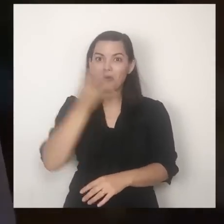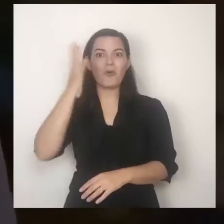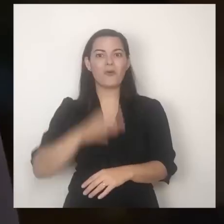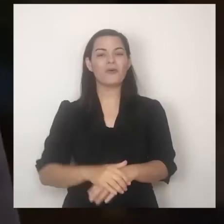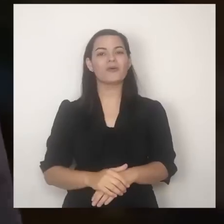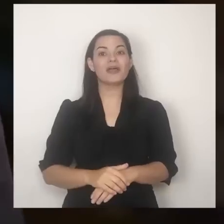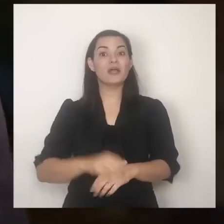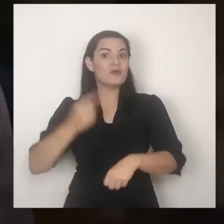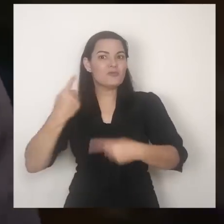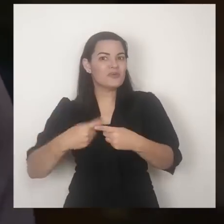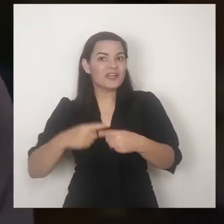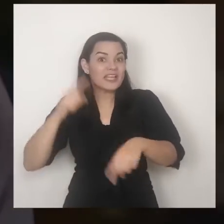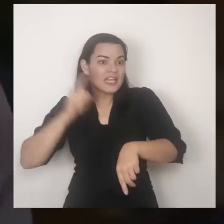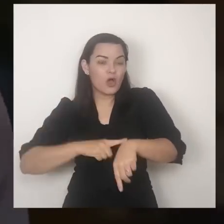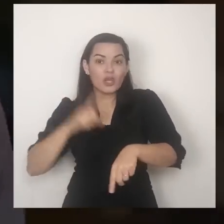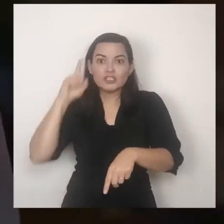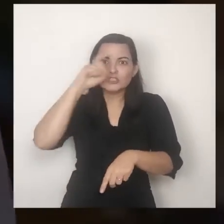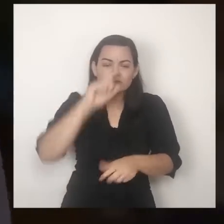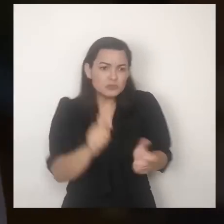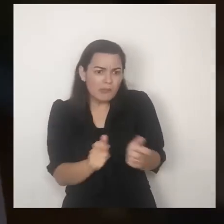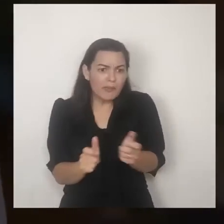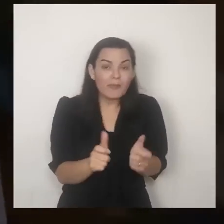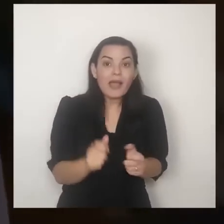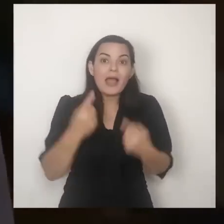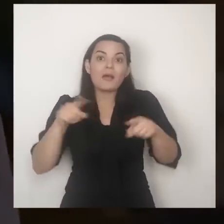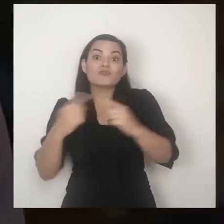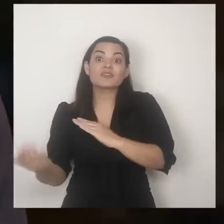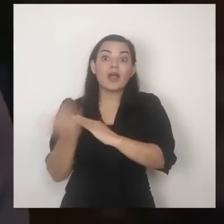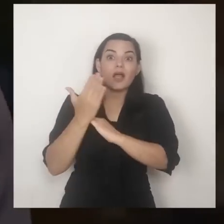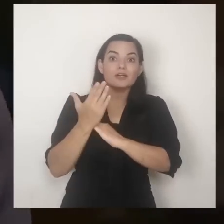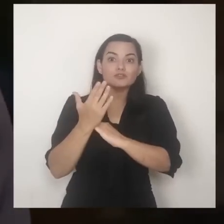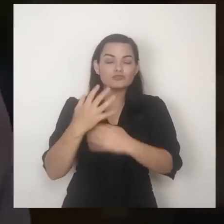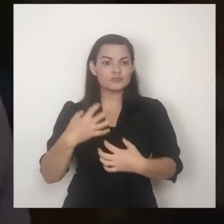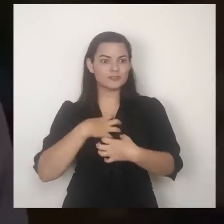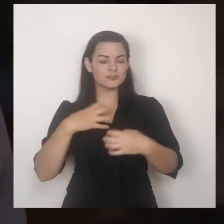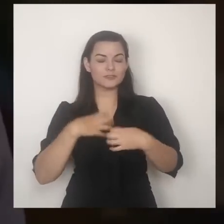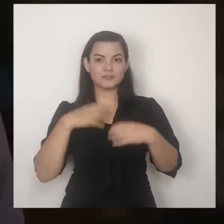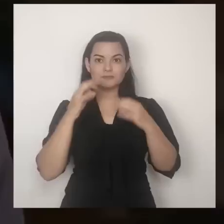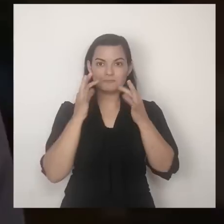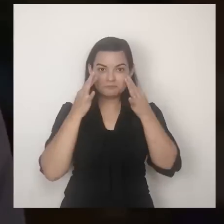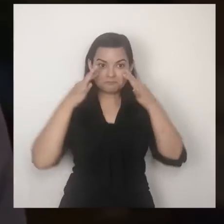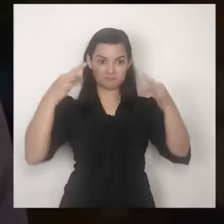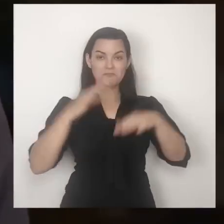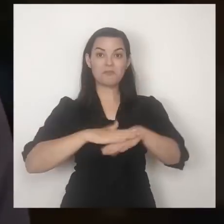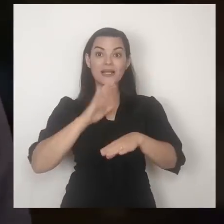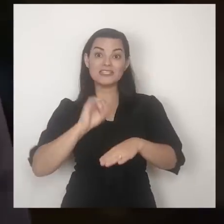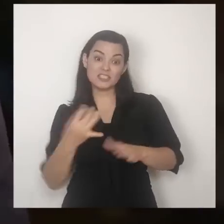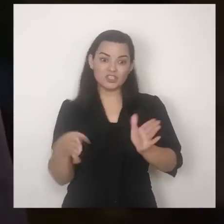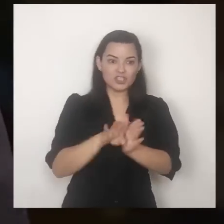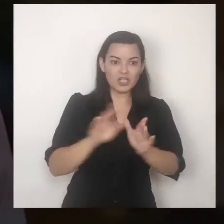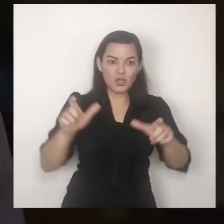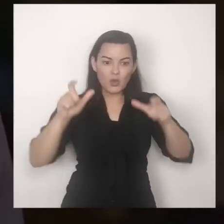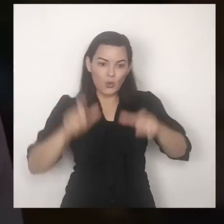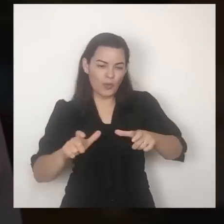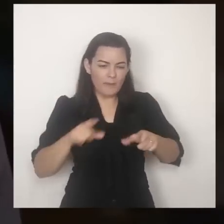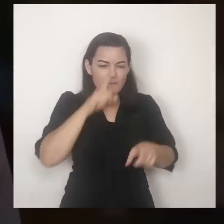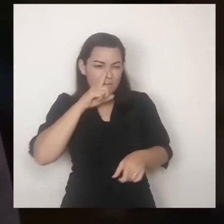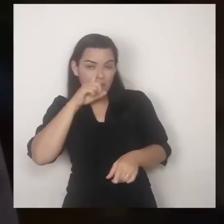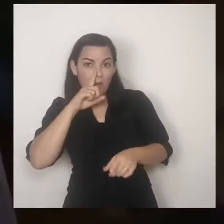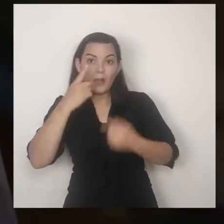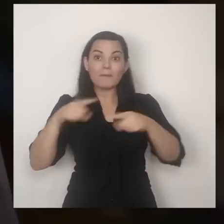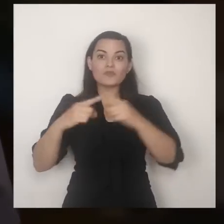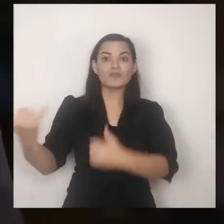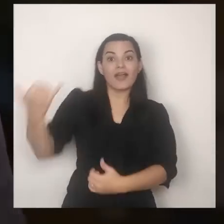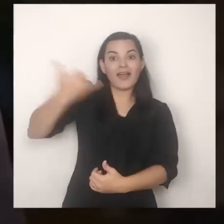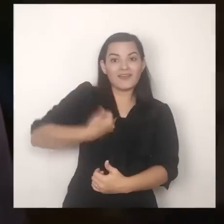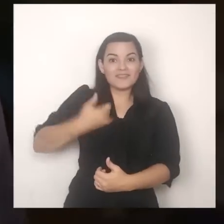difícil, a música tende a aguçar nossos sentidos, ficando mais tensa. Ao chegar em algum lugar perigoso, a música nos avisa e a